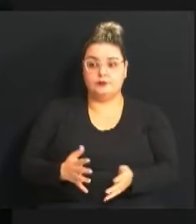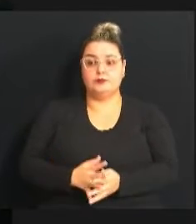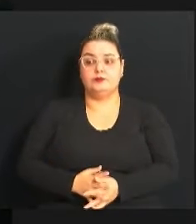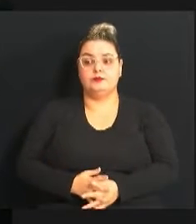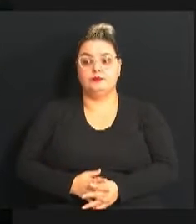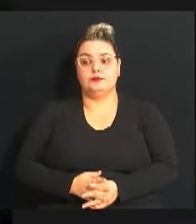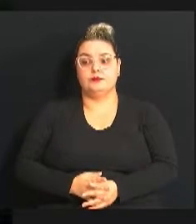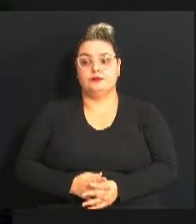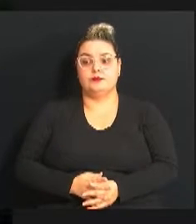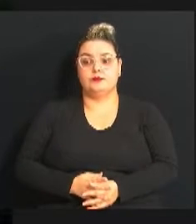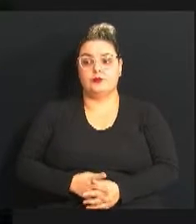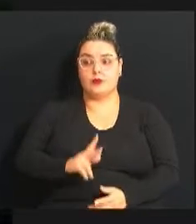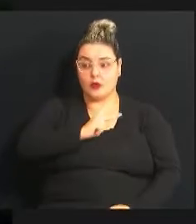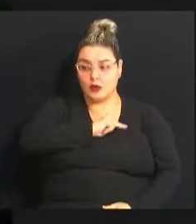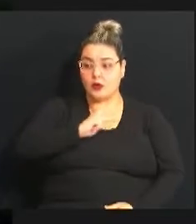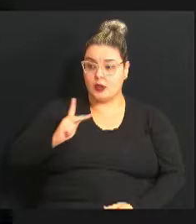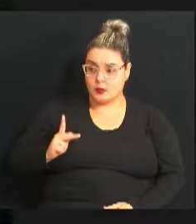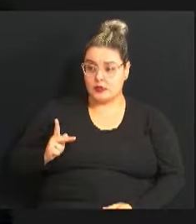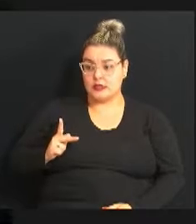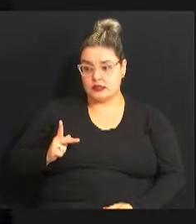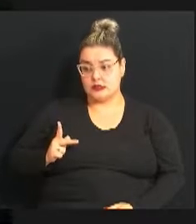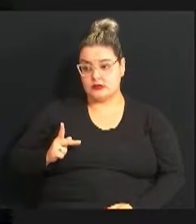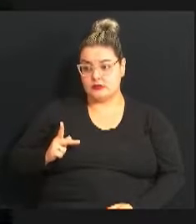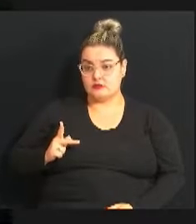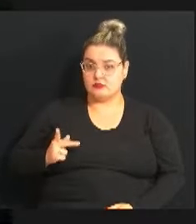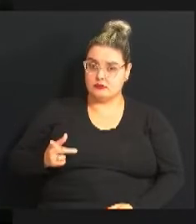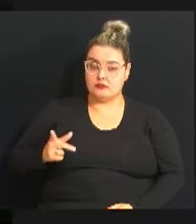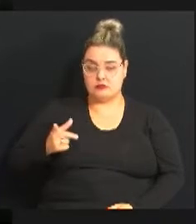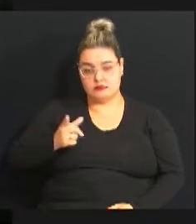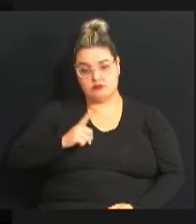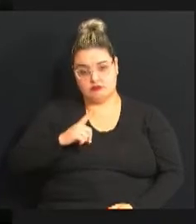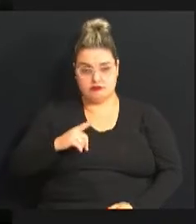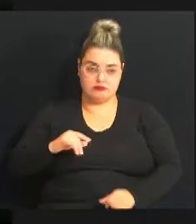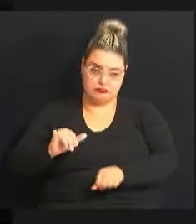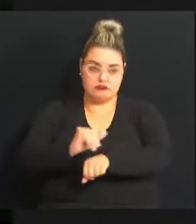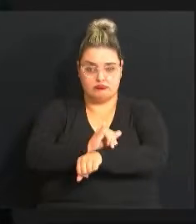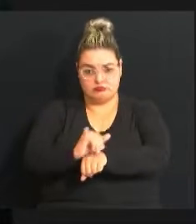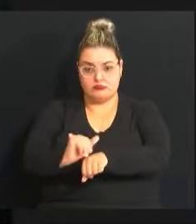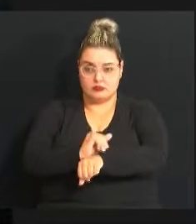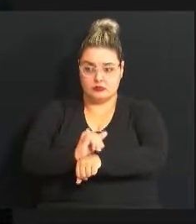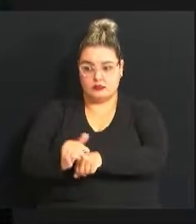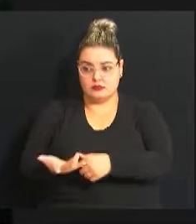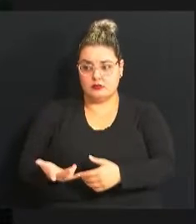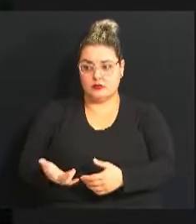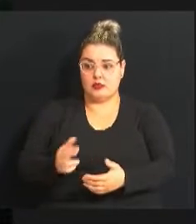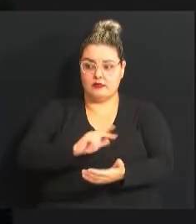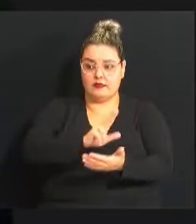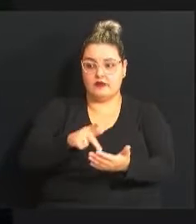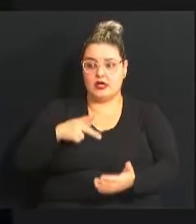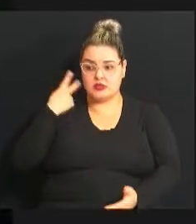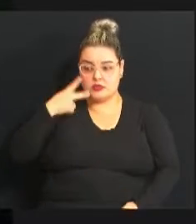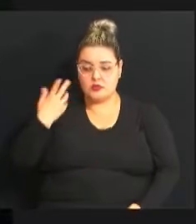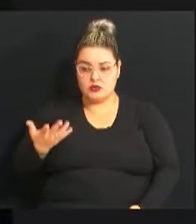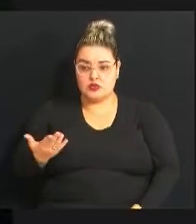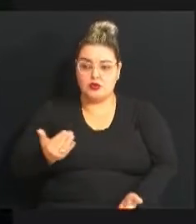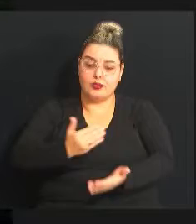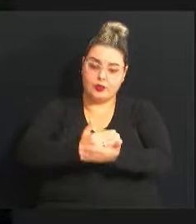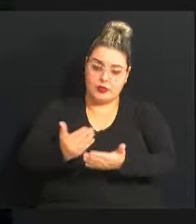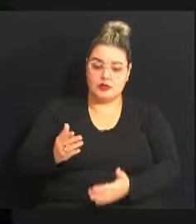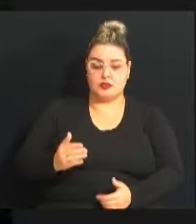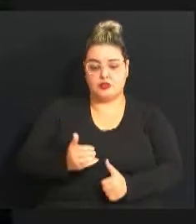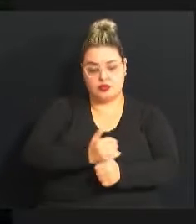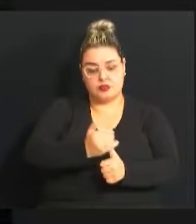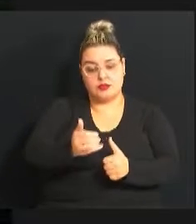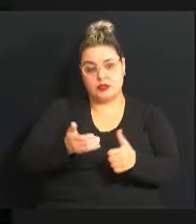o presidente acaba ganhando uma certa margem de manobra para executar uma série de políticas que são típicas de começo de mandato,